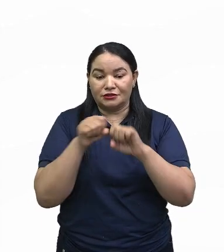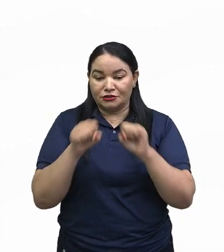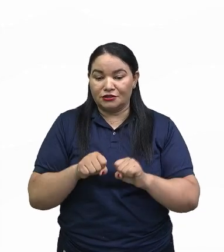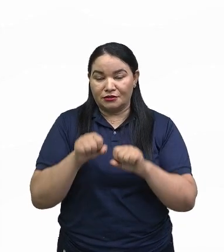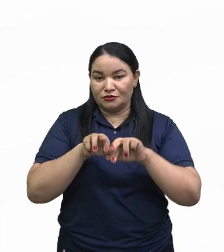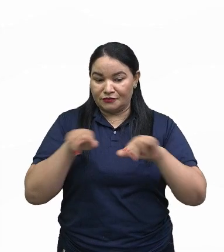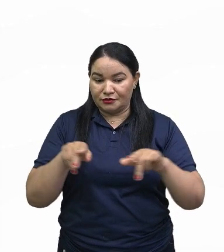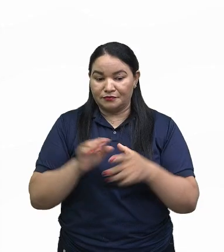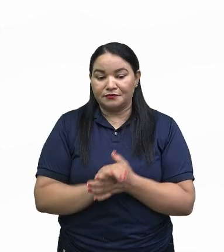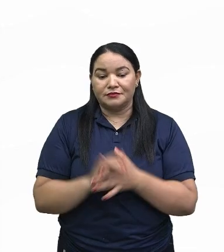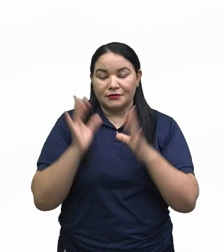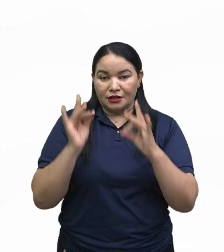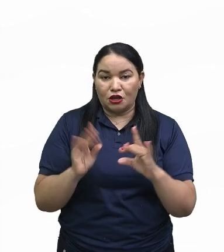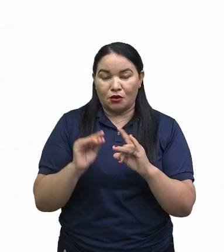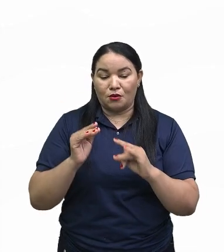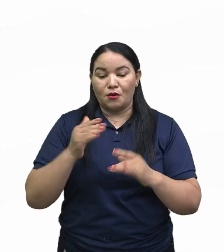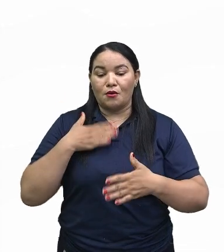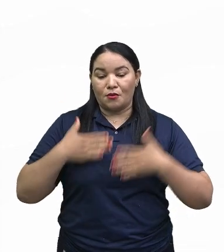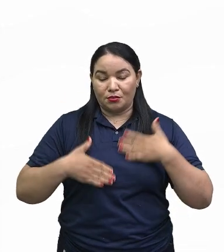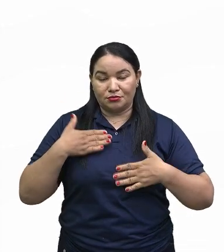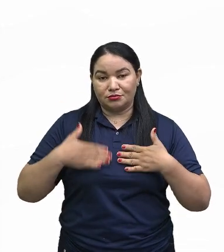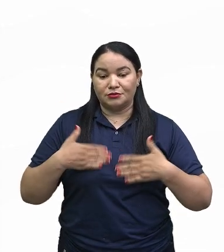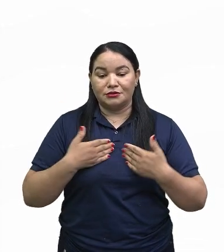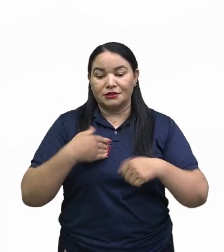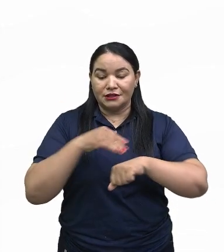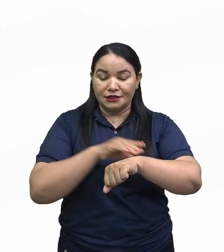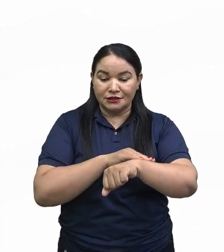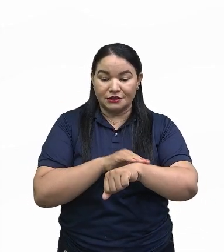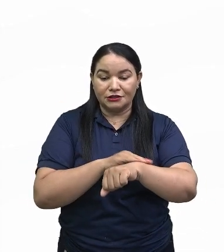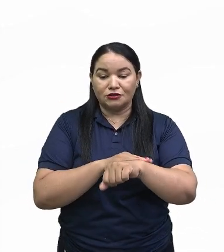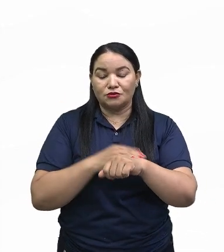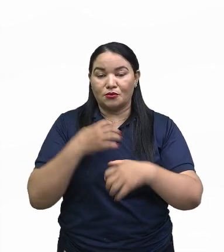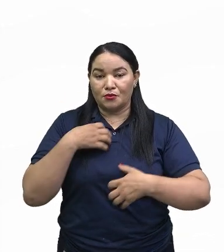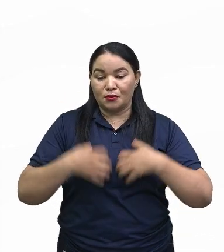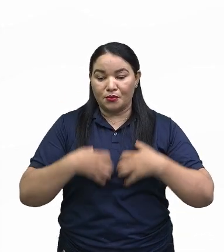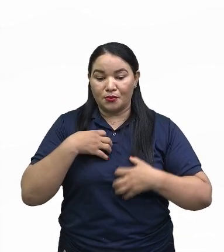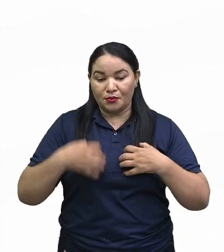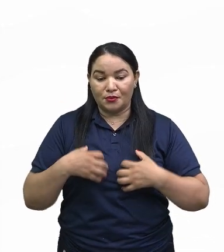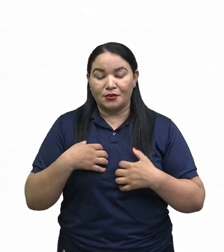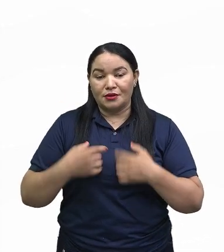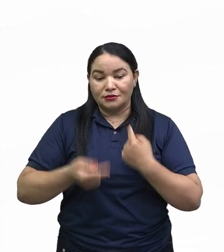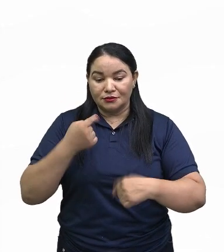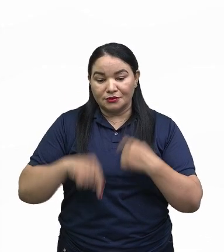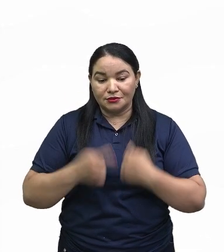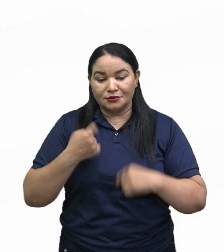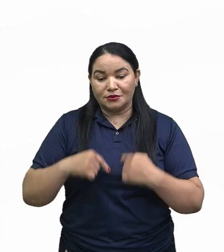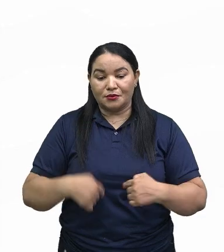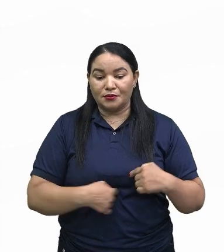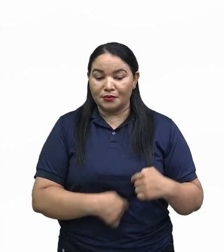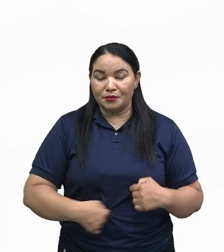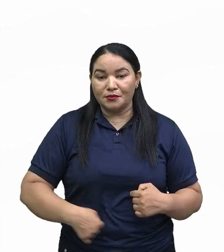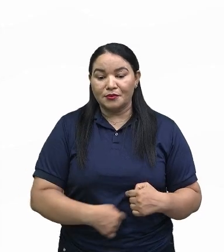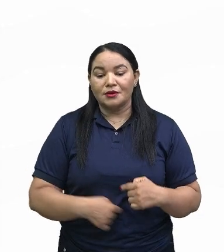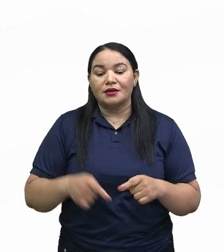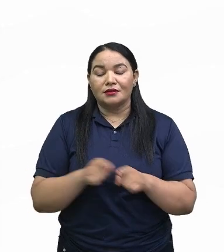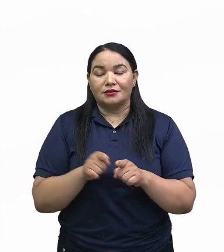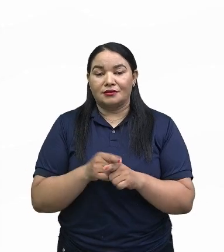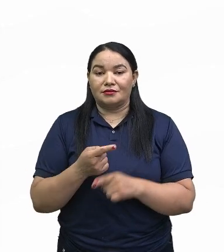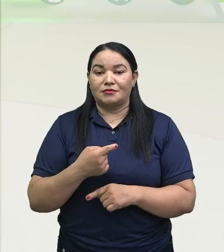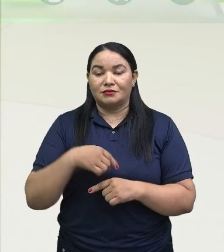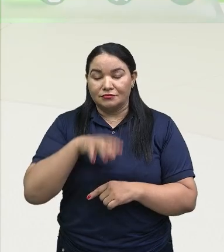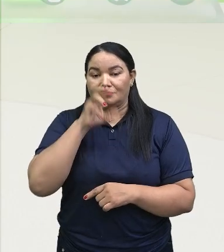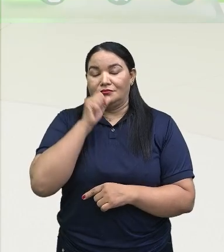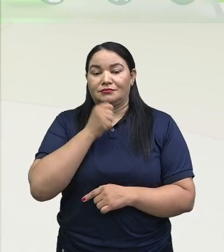detalhamento, corpo humano, tecidos, órgãos e sistemas digestório, respiratório e